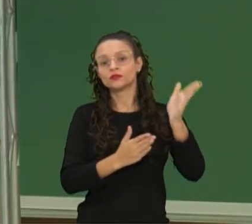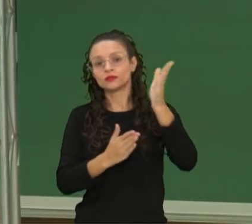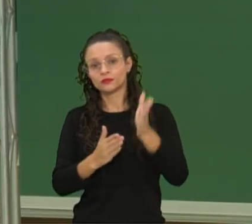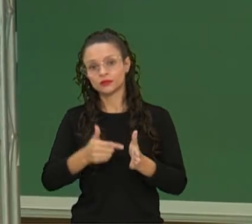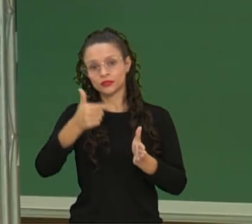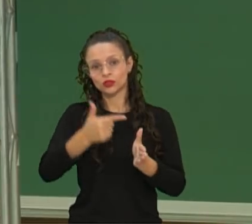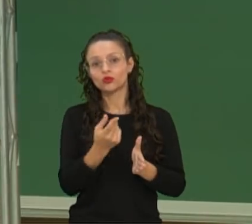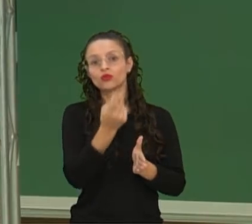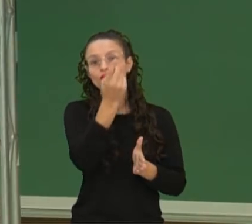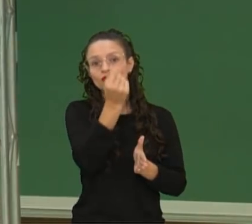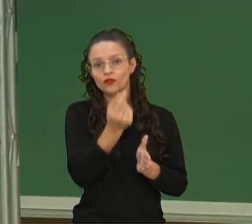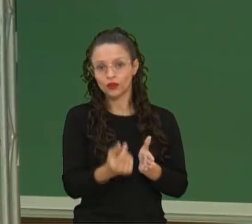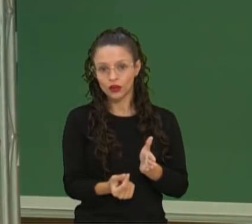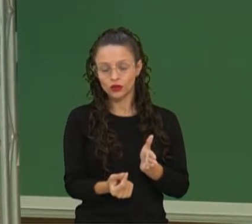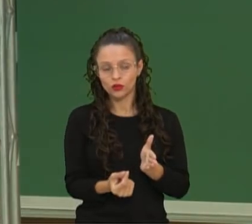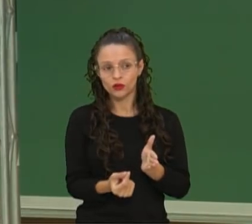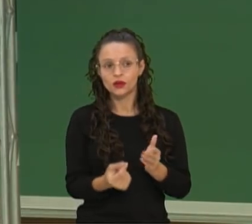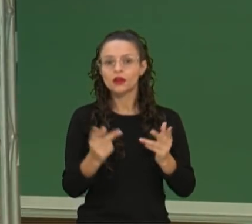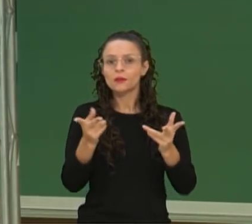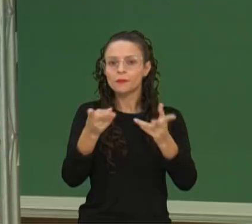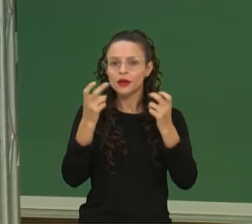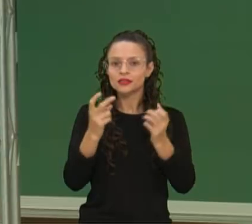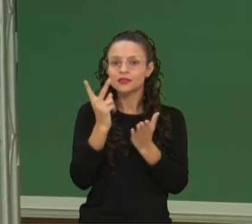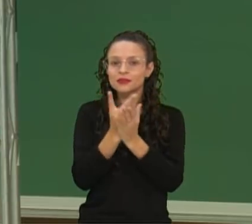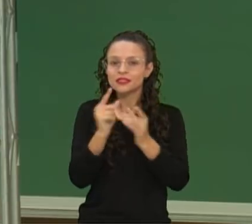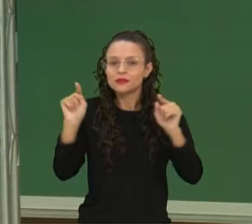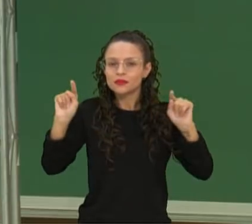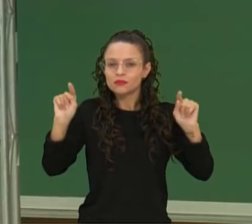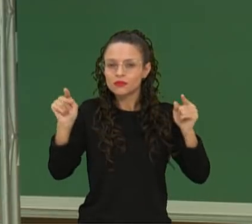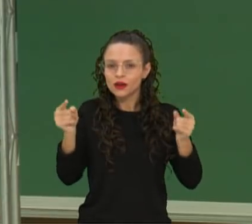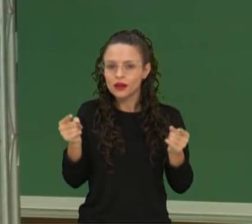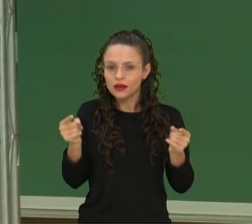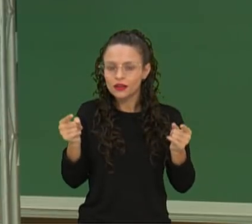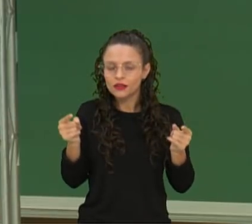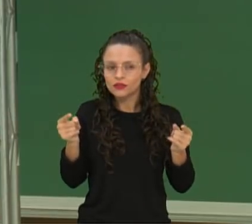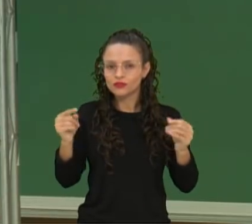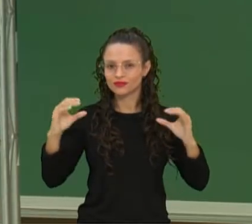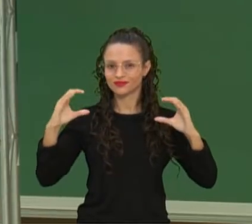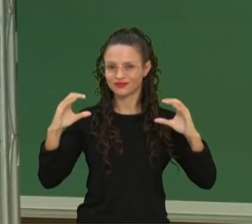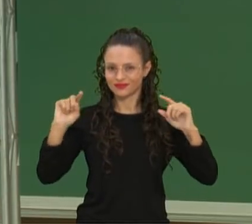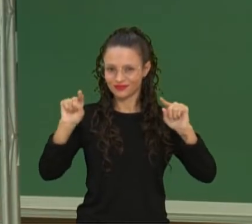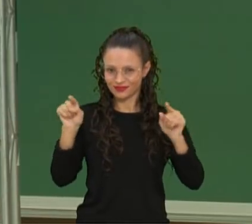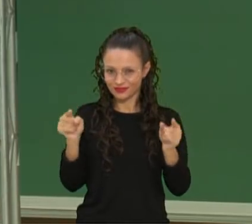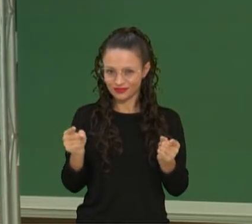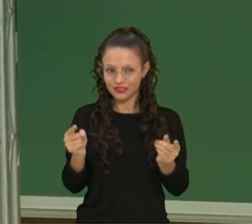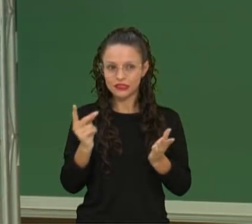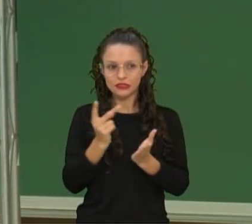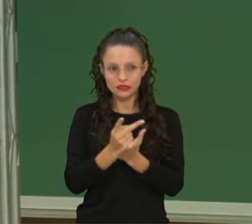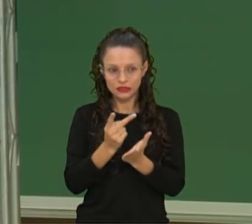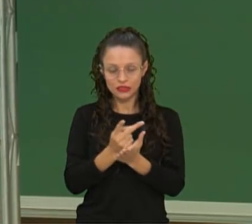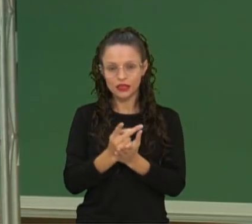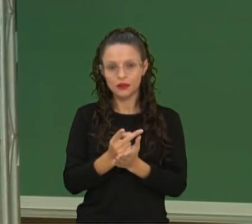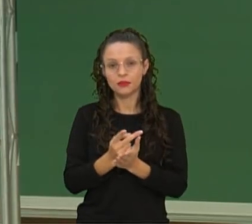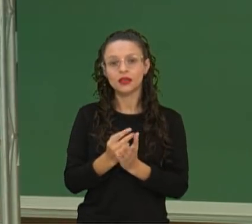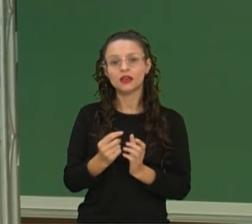valor. Perceba que sempre estará aqui entre parênteses, ok? Esses elementos estão entre parênteses separados por vírgula. Isso é importante